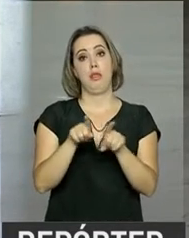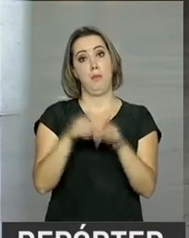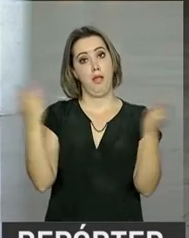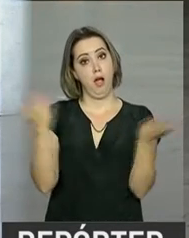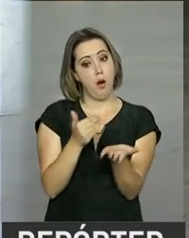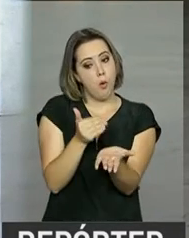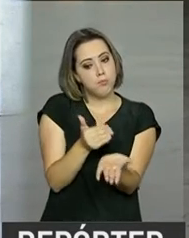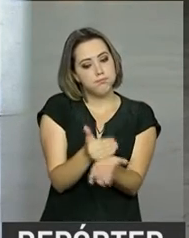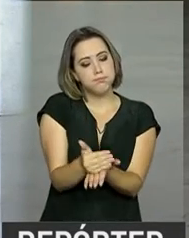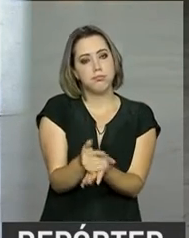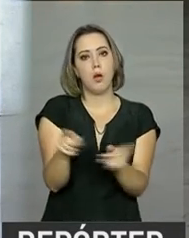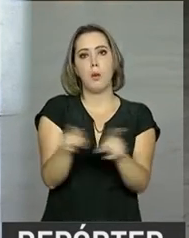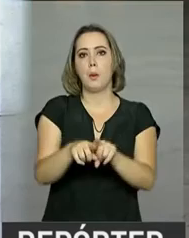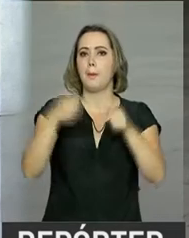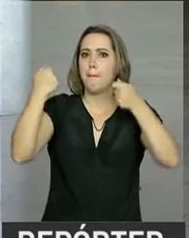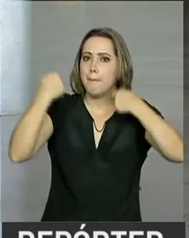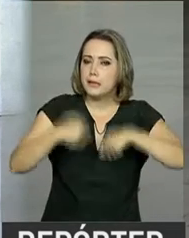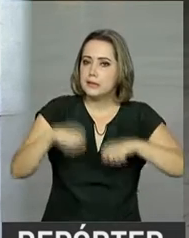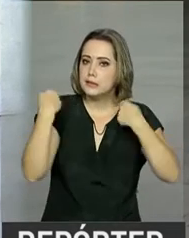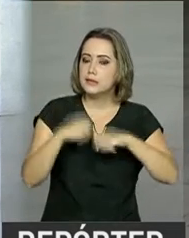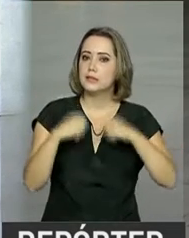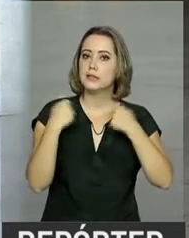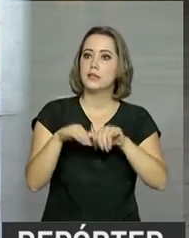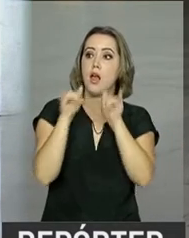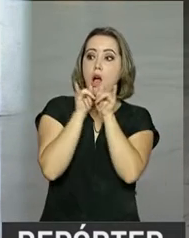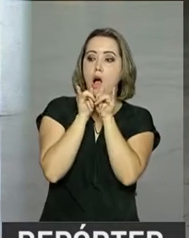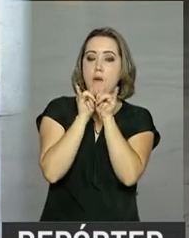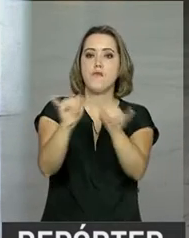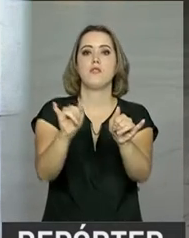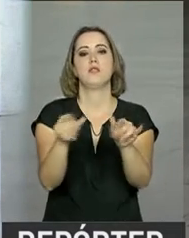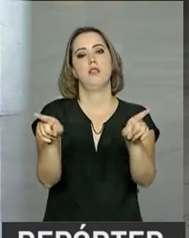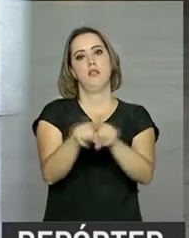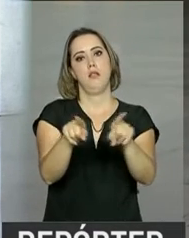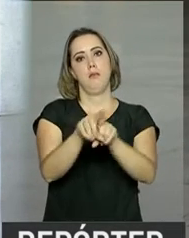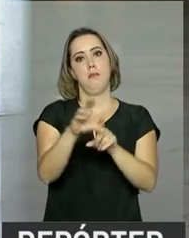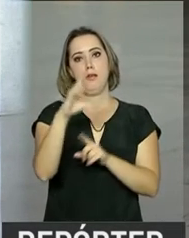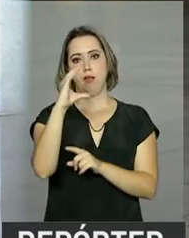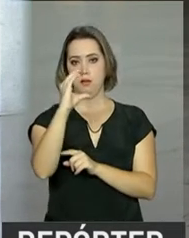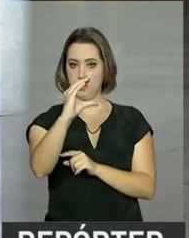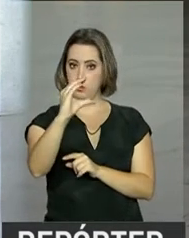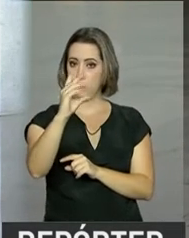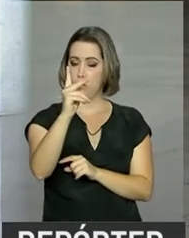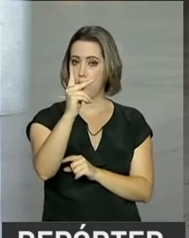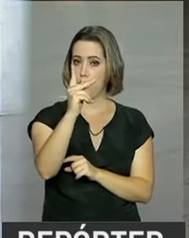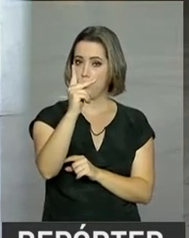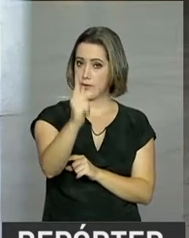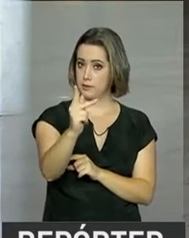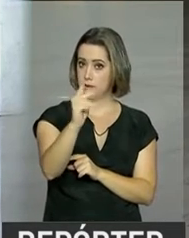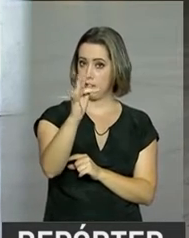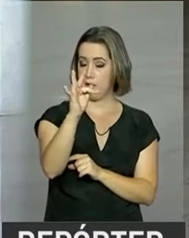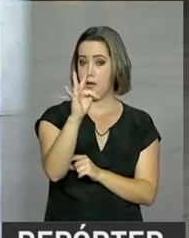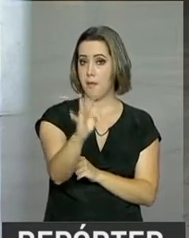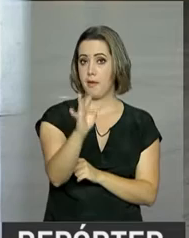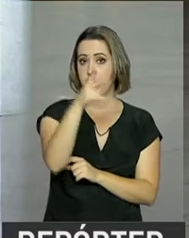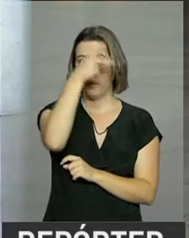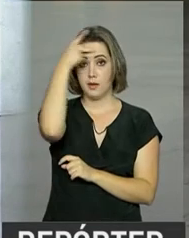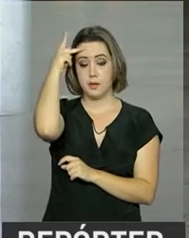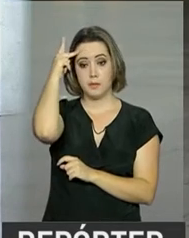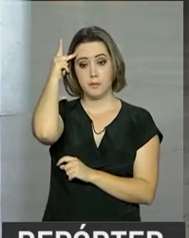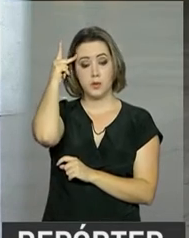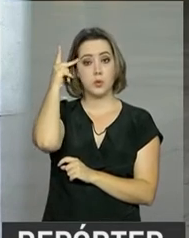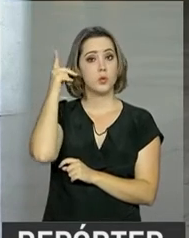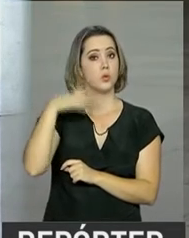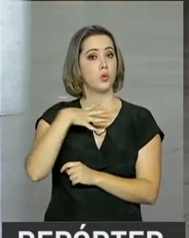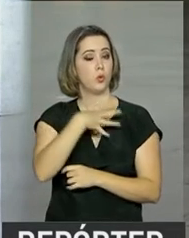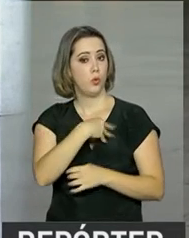o contribuinte é obrigado a declarar o cpf do independente que tem mais de 12 anos de idade as declarações